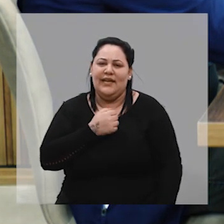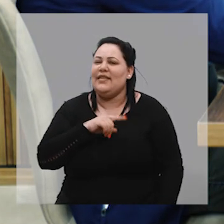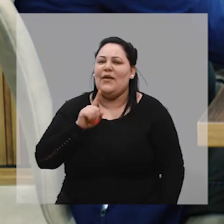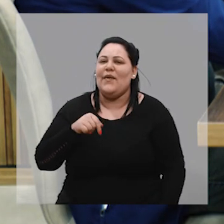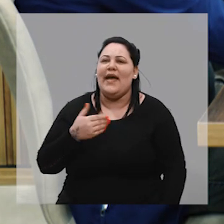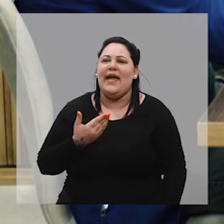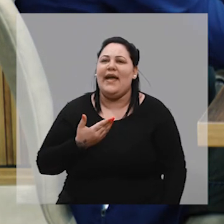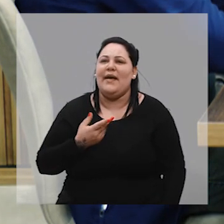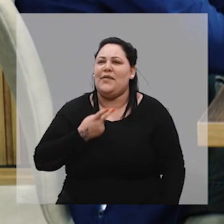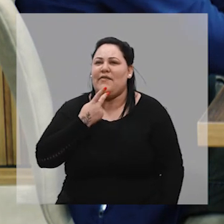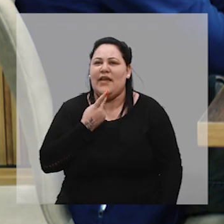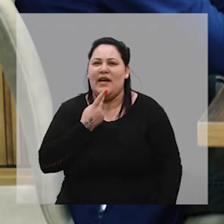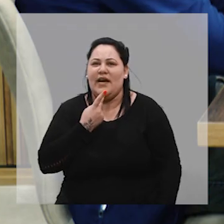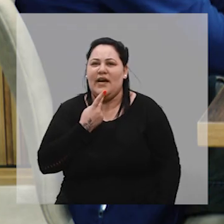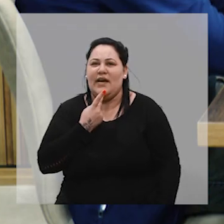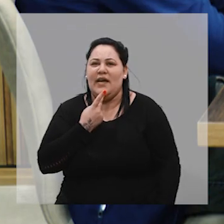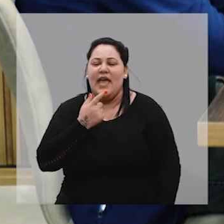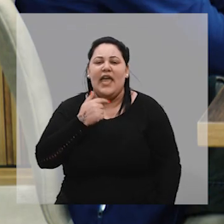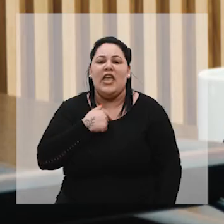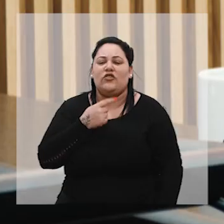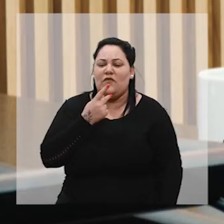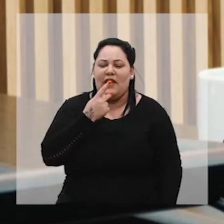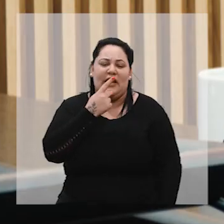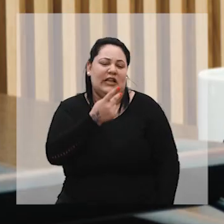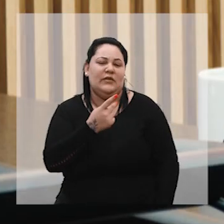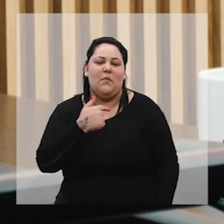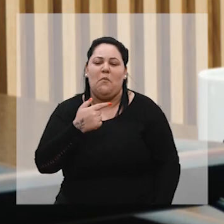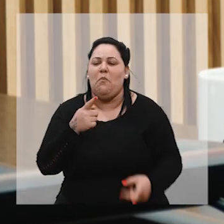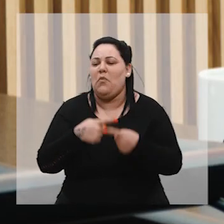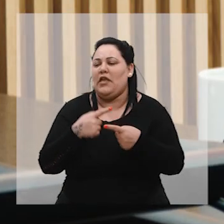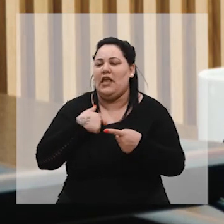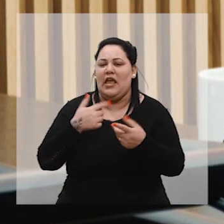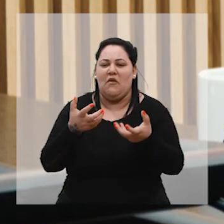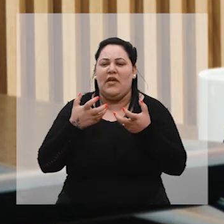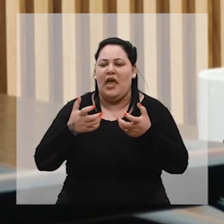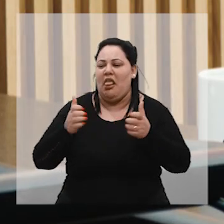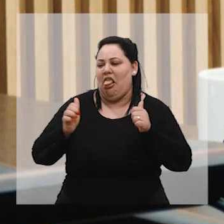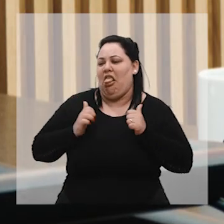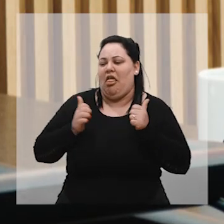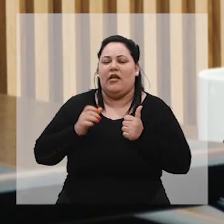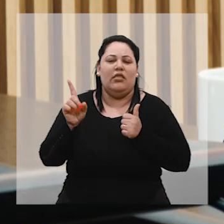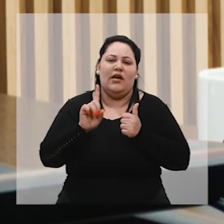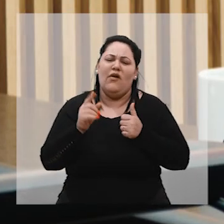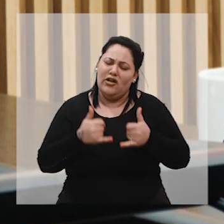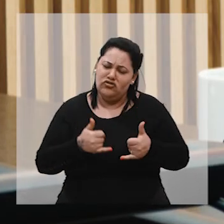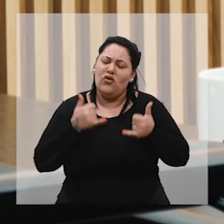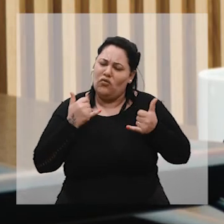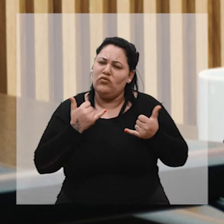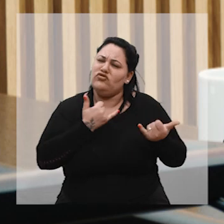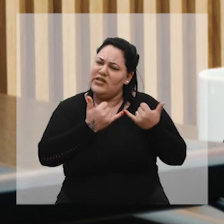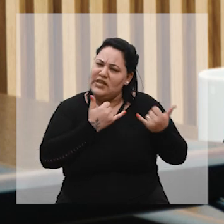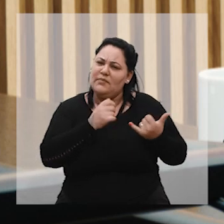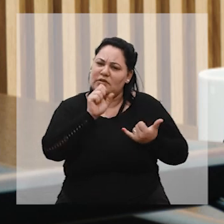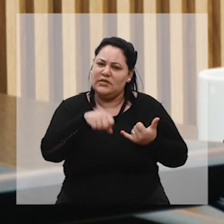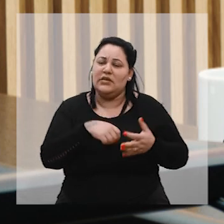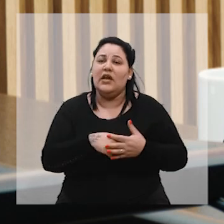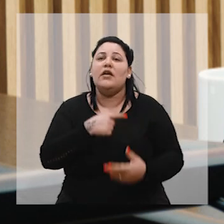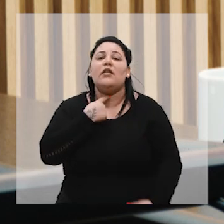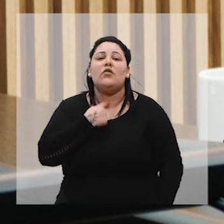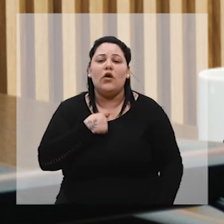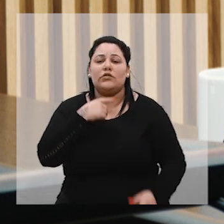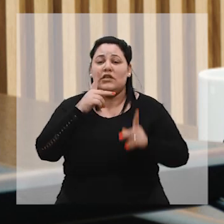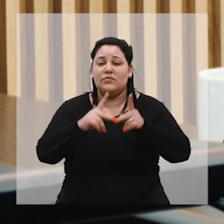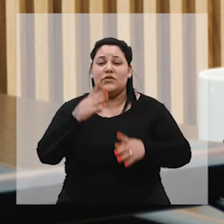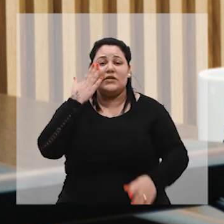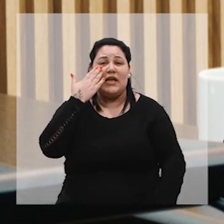sabe? E não é motivo assim de eu tô contando pra me achar. É motivo de orgulho, assim, Não, isso aí. De exemplo, né? Eu gosto,